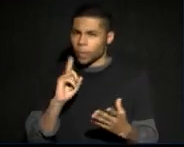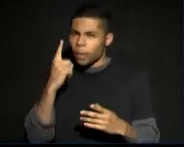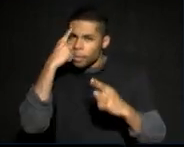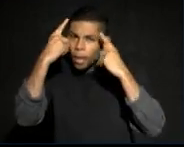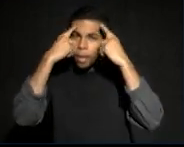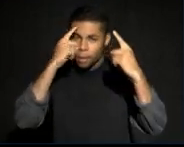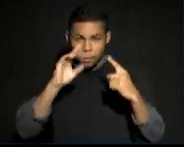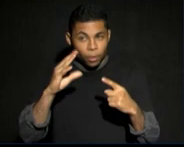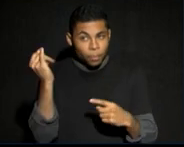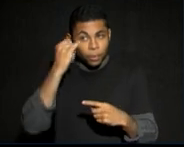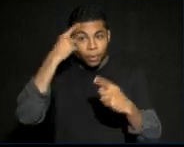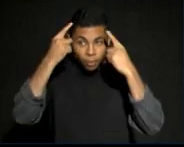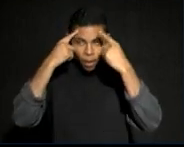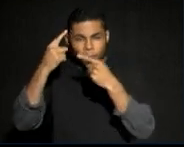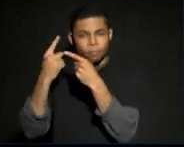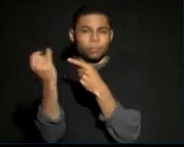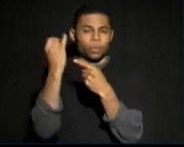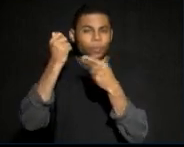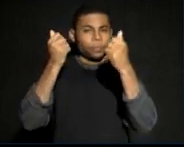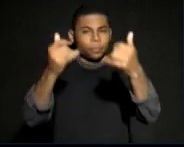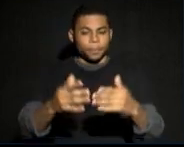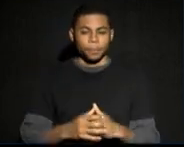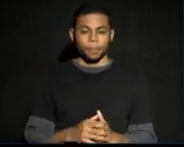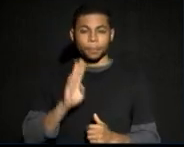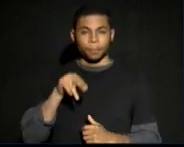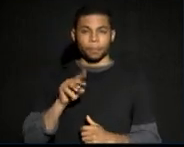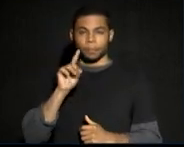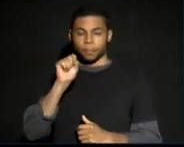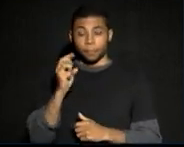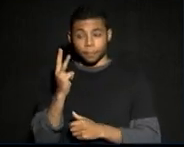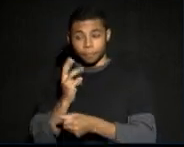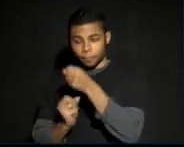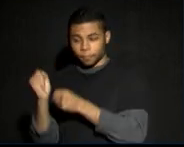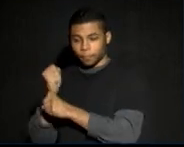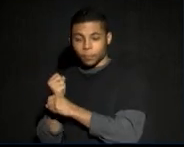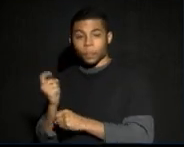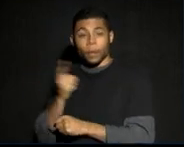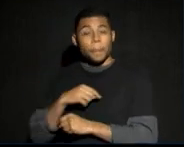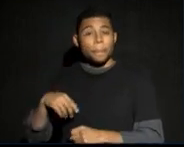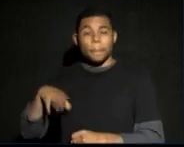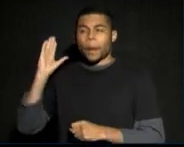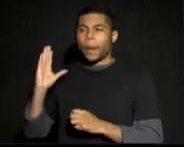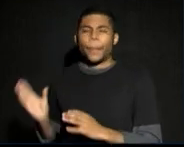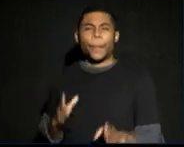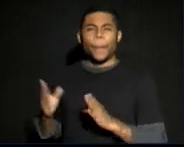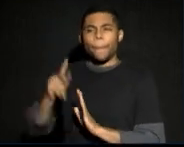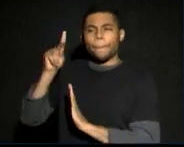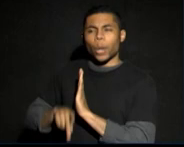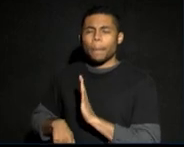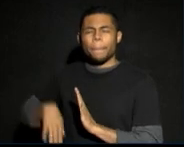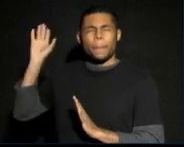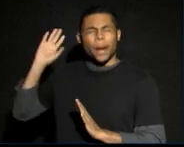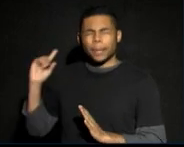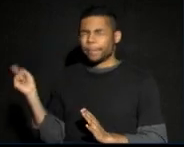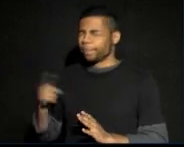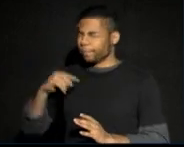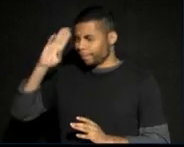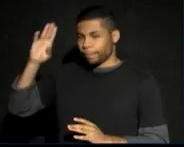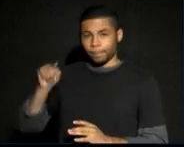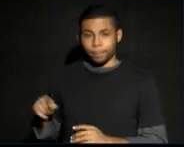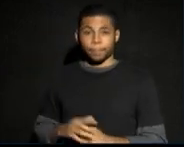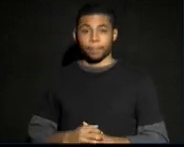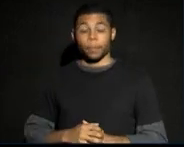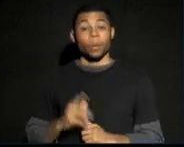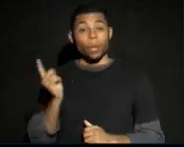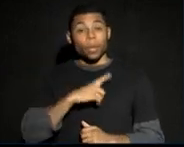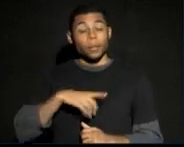ideias é importante debater ideias a gente construa no BNDS em três anos a maior fábrica de projetos do mundo de acordo com dia Lógico que